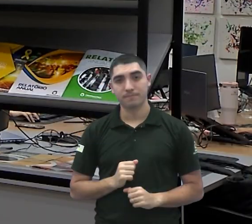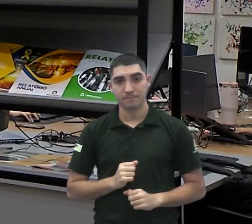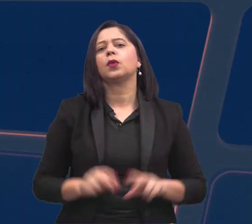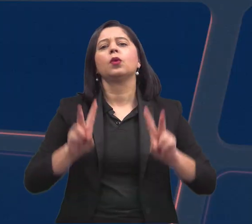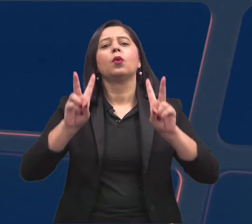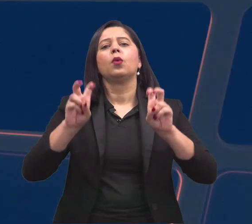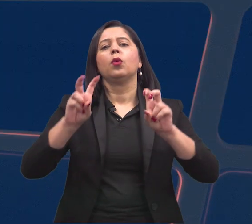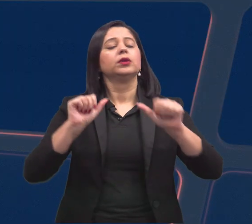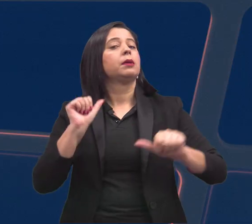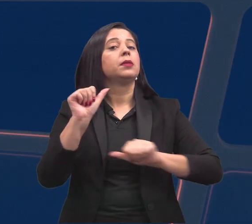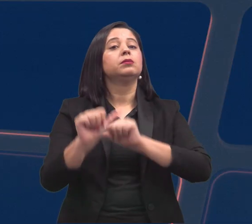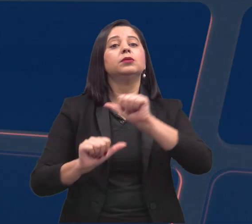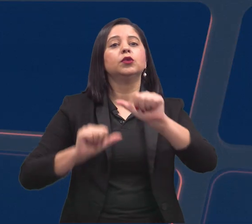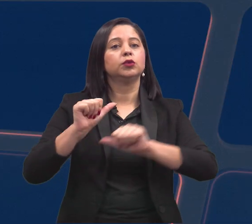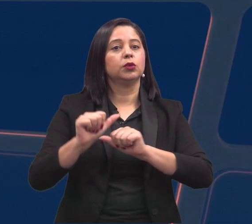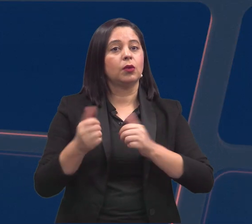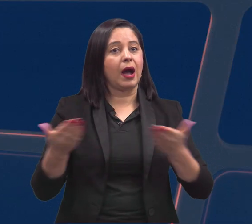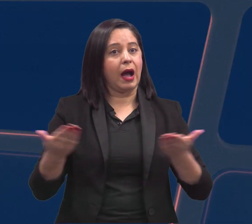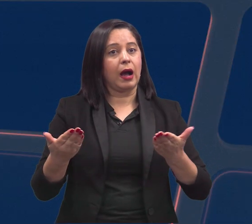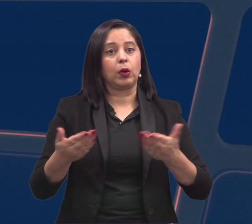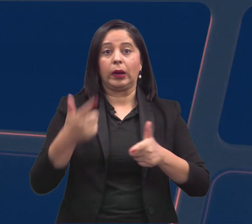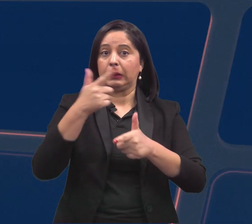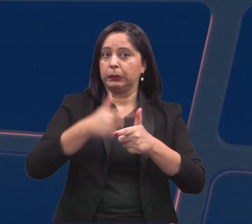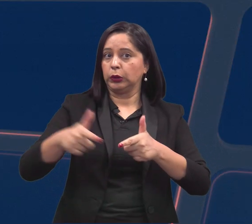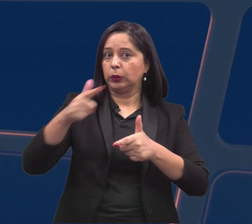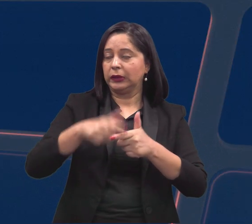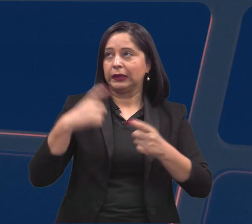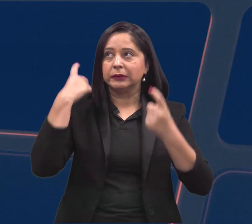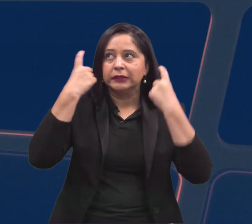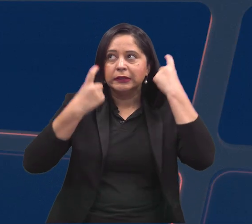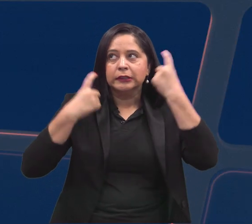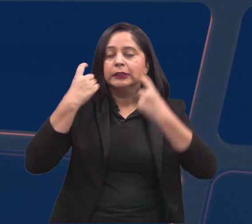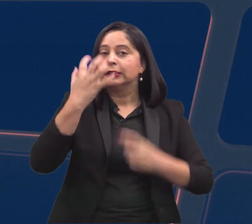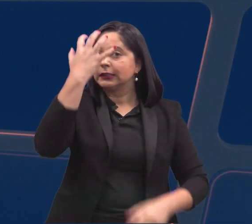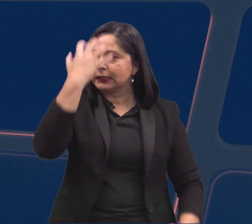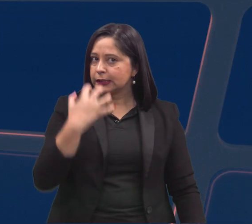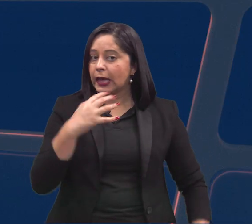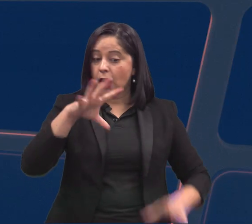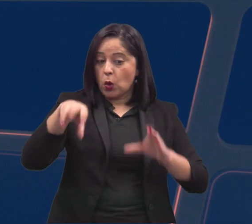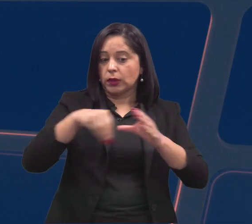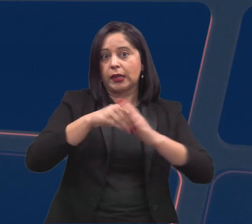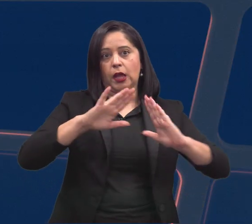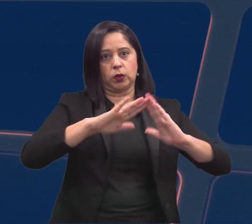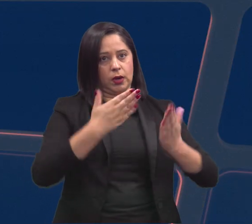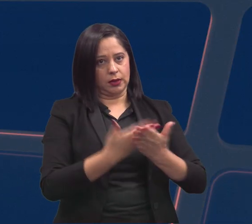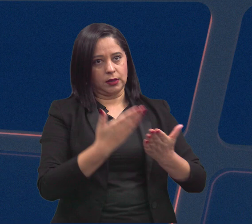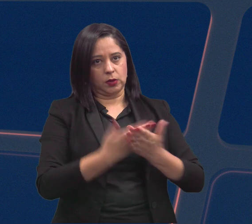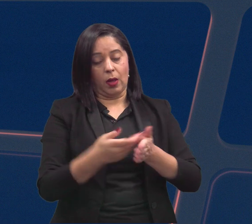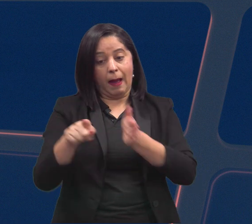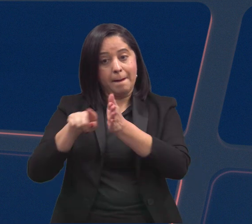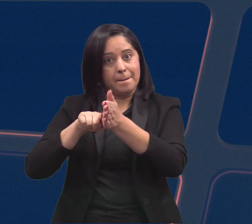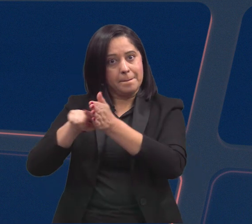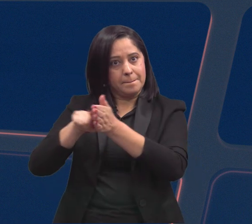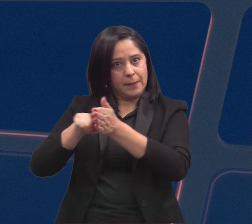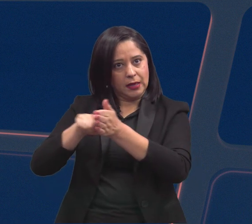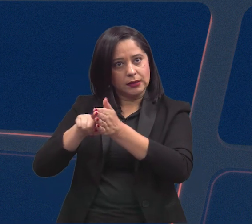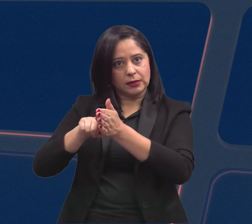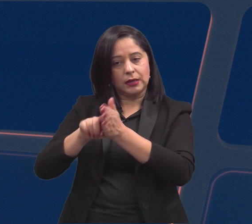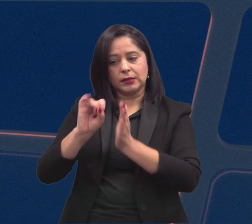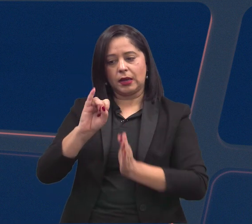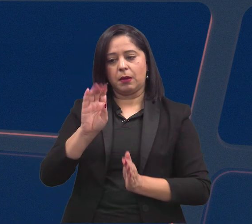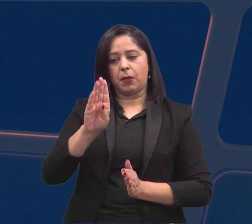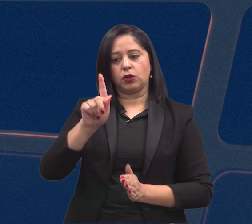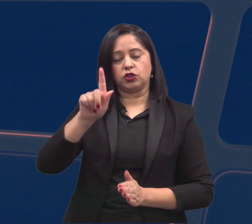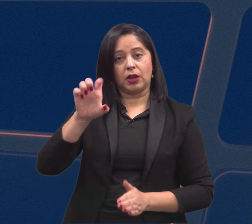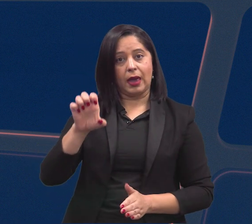para baixo. Mudamos de assunto para falar de um problema preocupante que atinge as salas de aula. Uma nova pesquisa divulgada